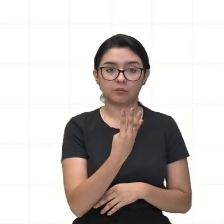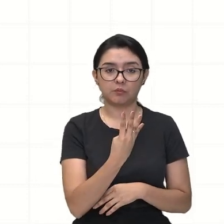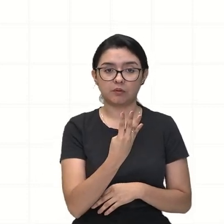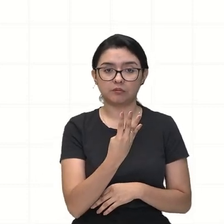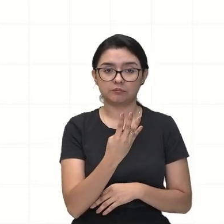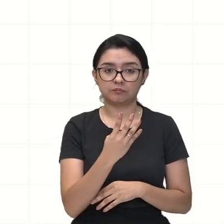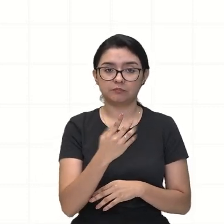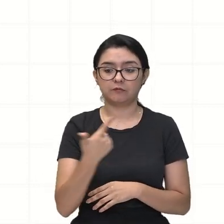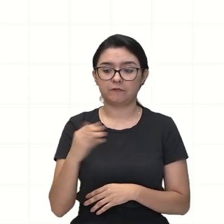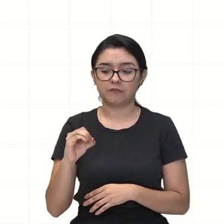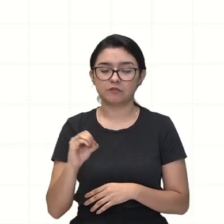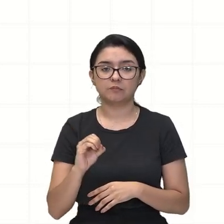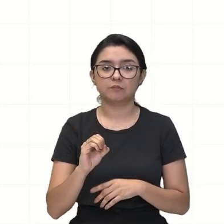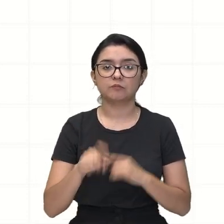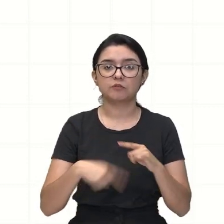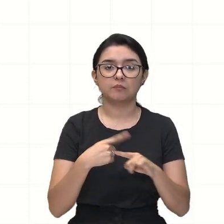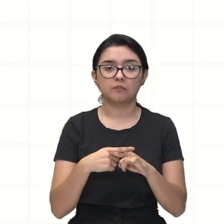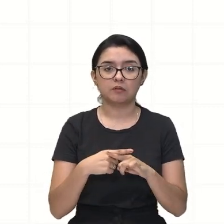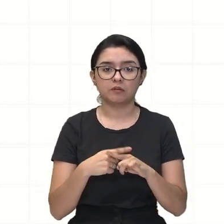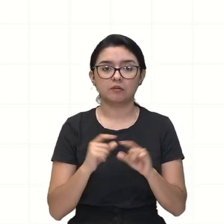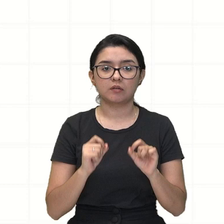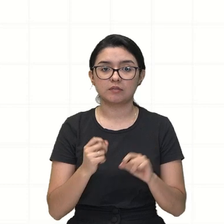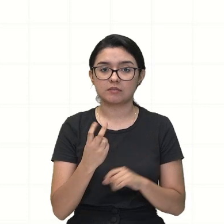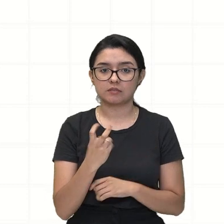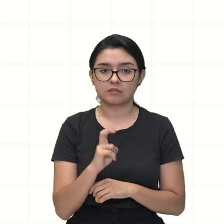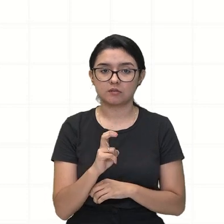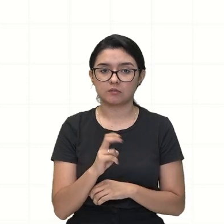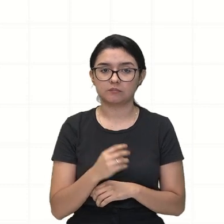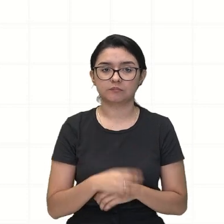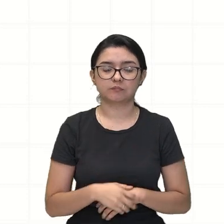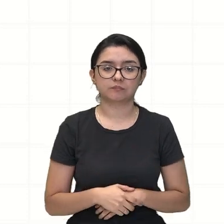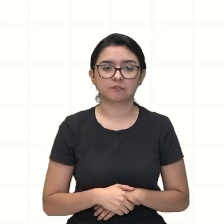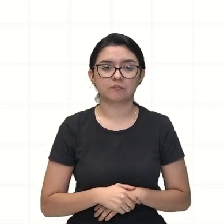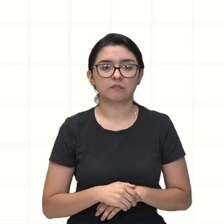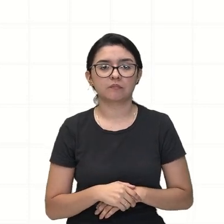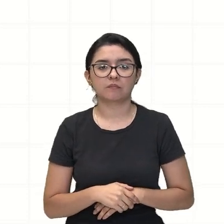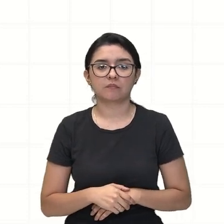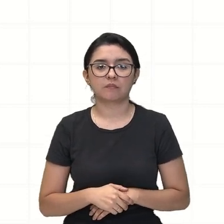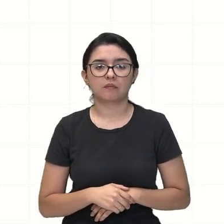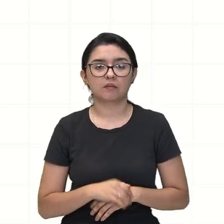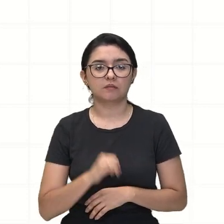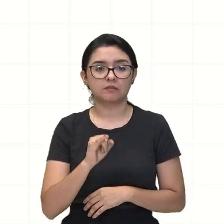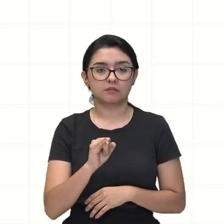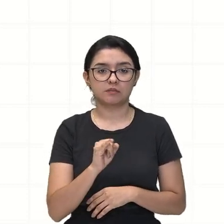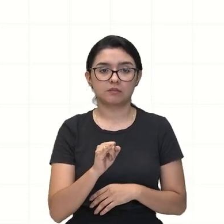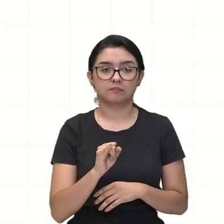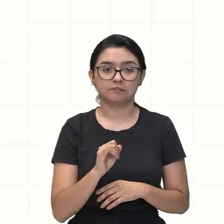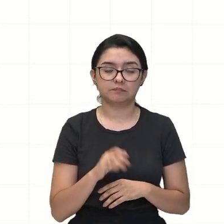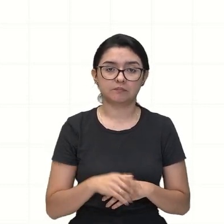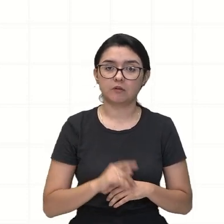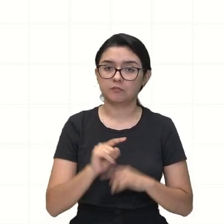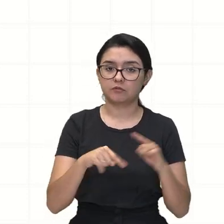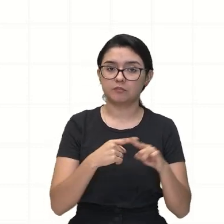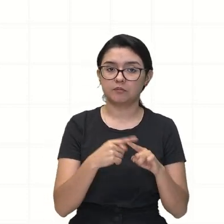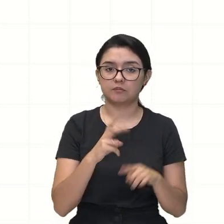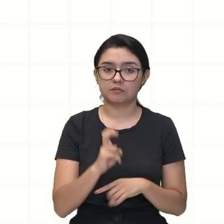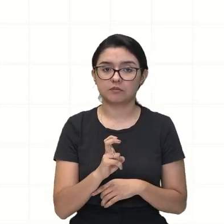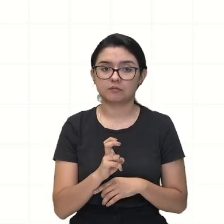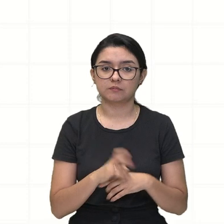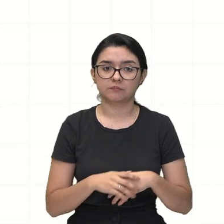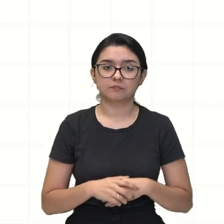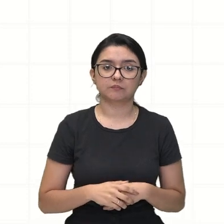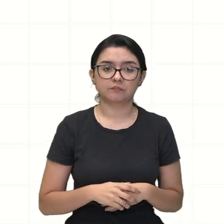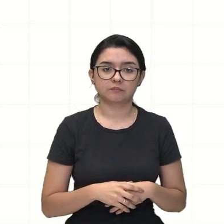por quanto? Por 5, né? Então, se eu multipliquei embaixo por 5, foi multiplicado por